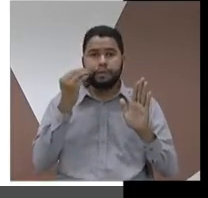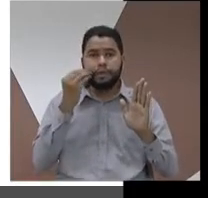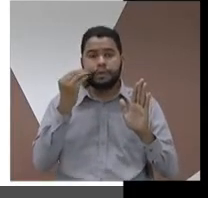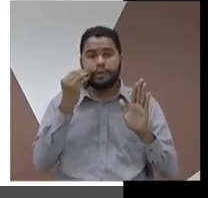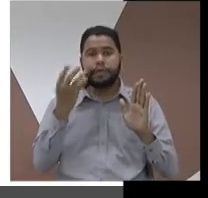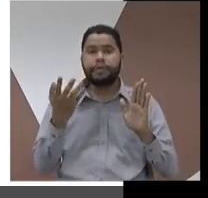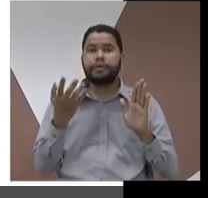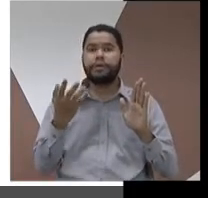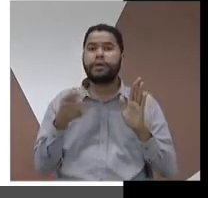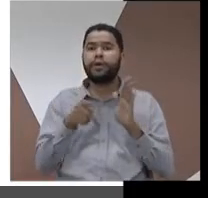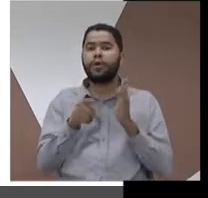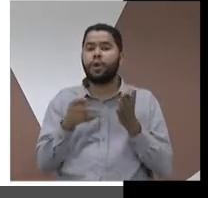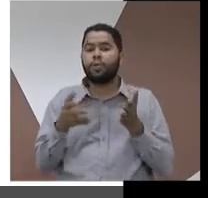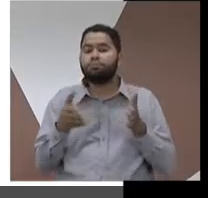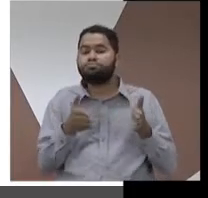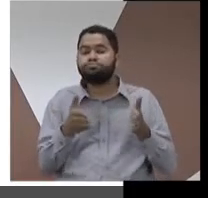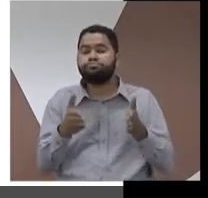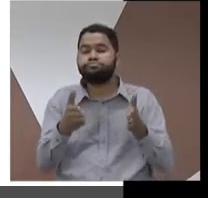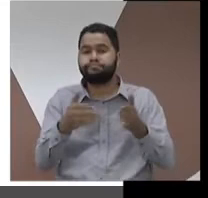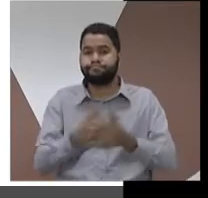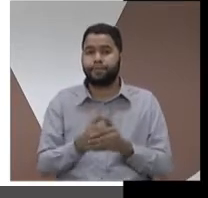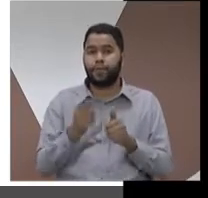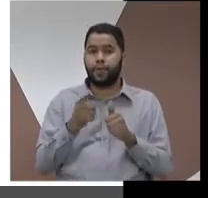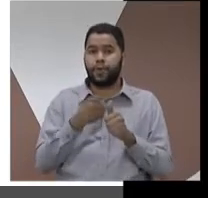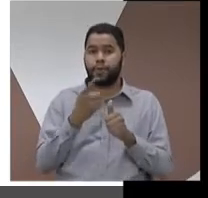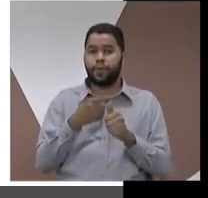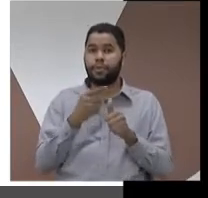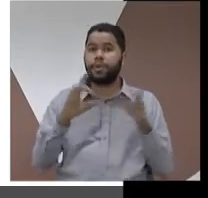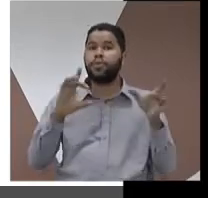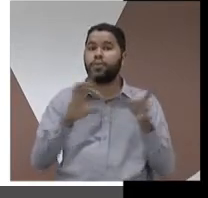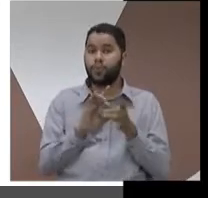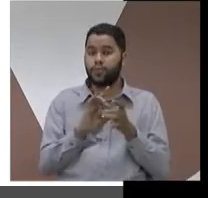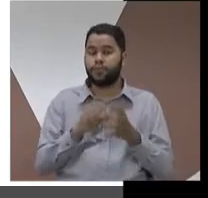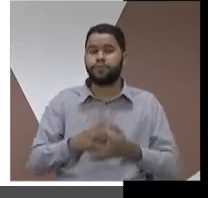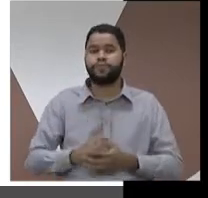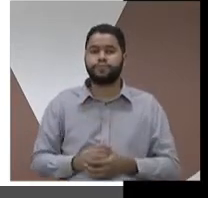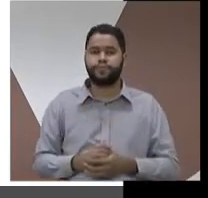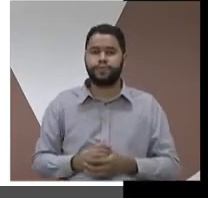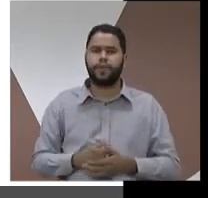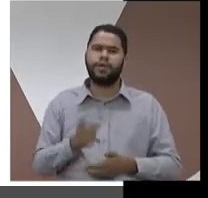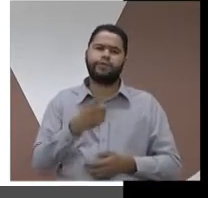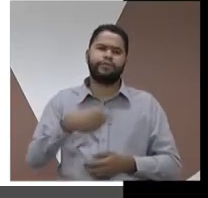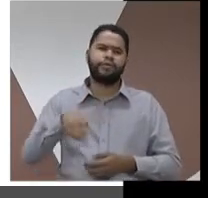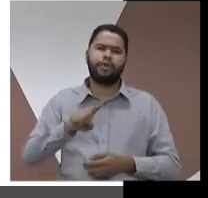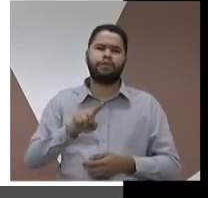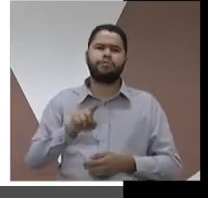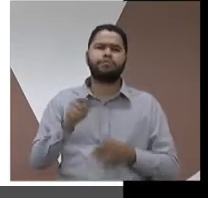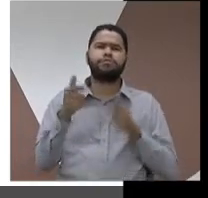de um traçado, né? O primeiro deles está associado a o que a gente chama da